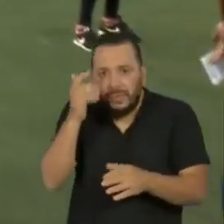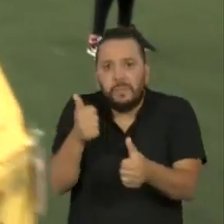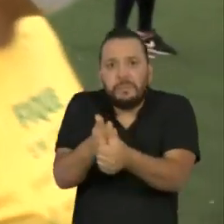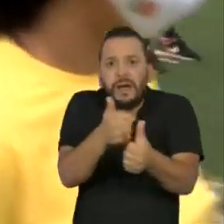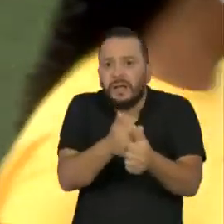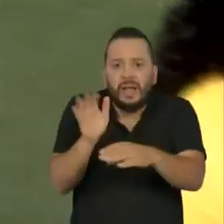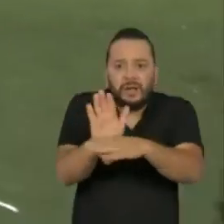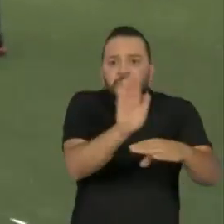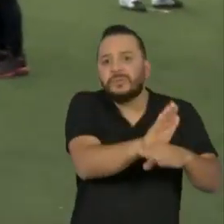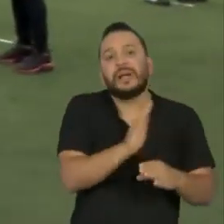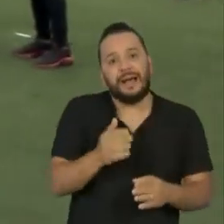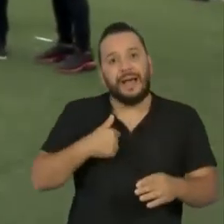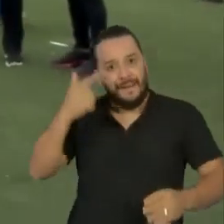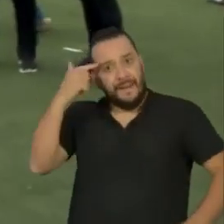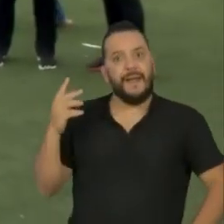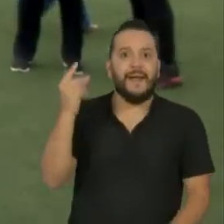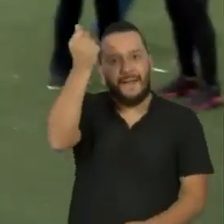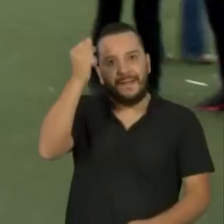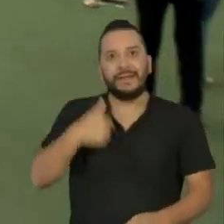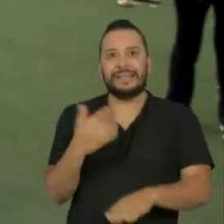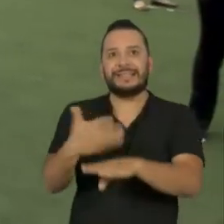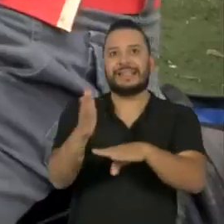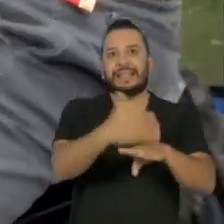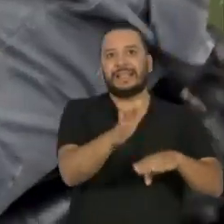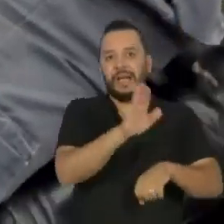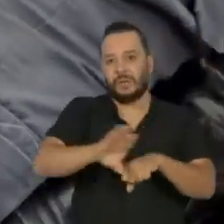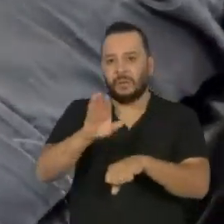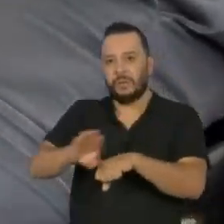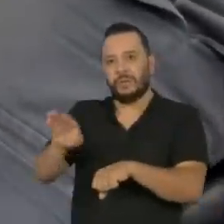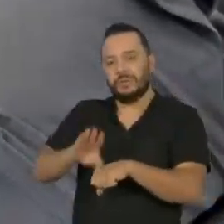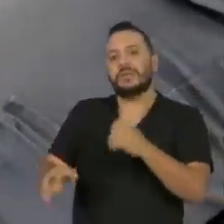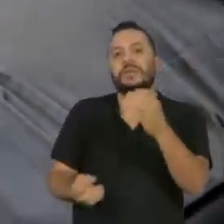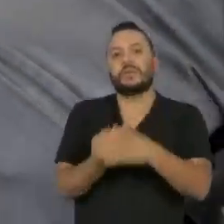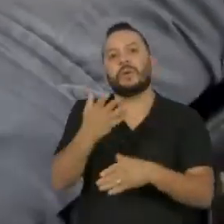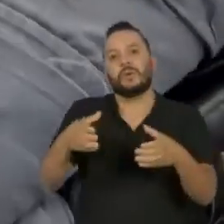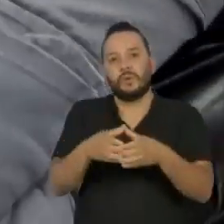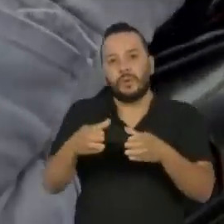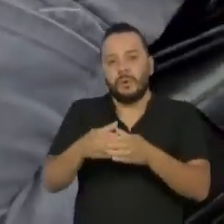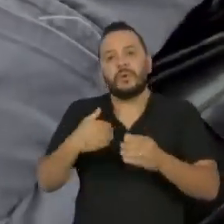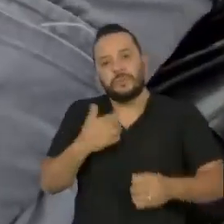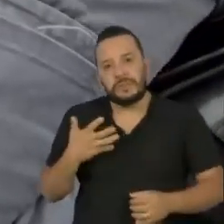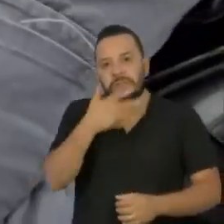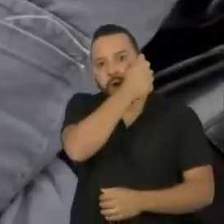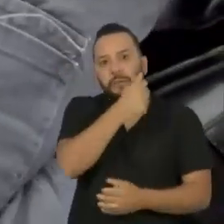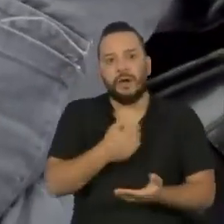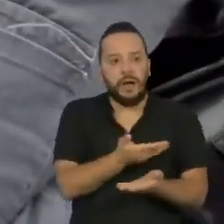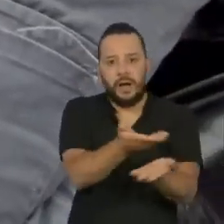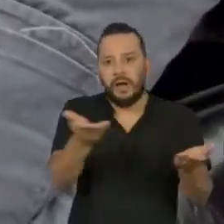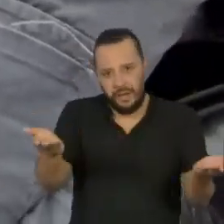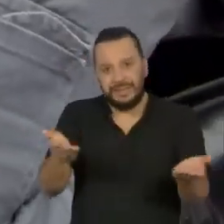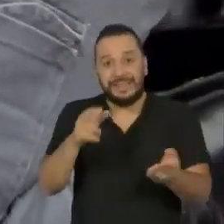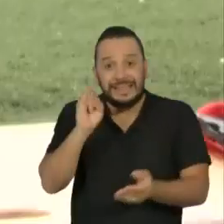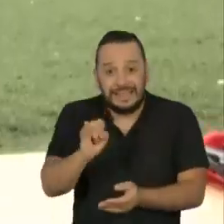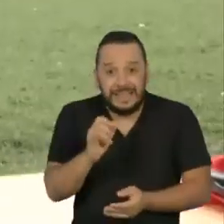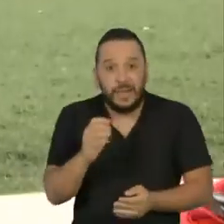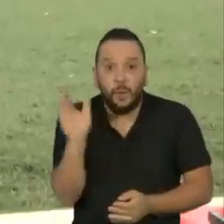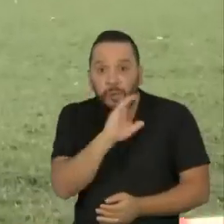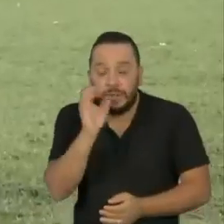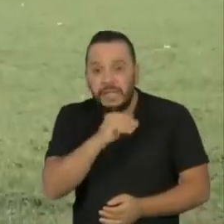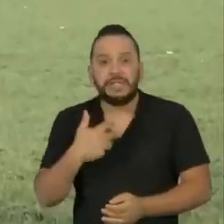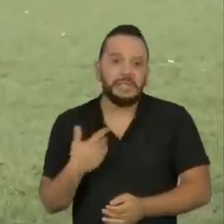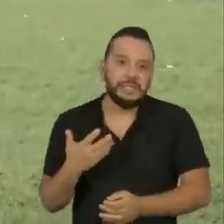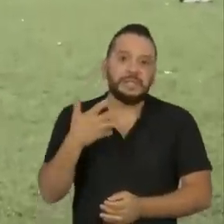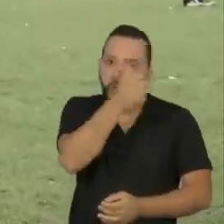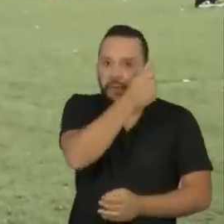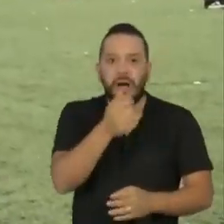comunidade. Foi daí que nós decidimos criar a brigada de socorristas para, se necessário, fazer um